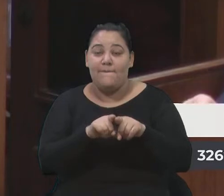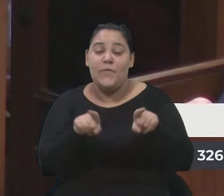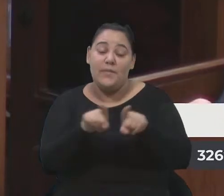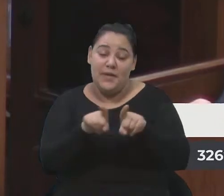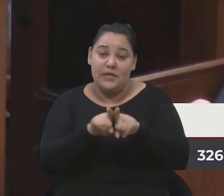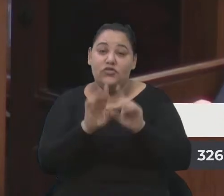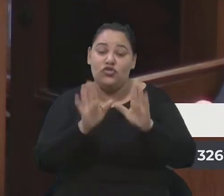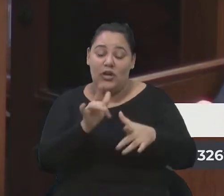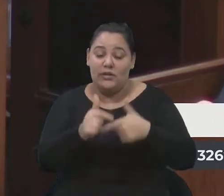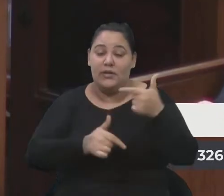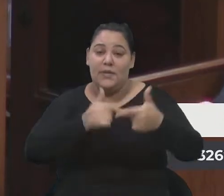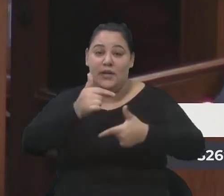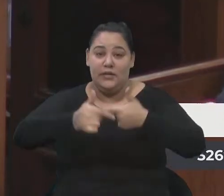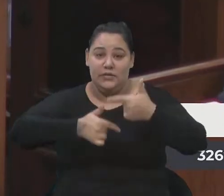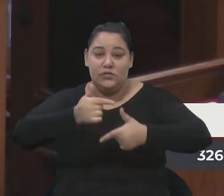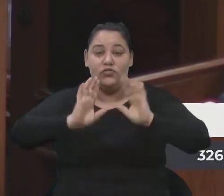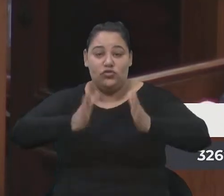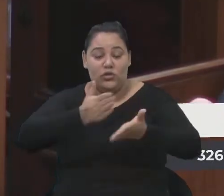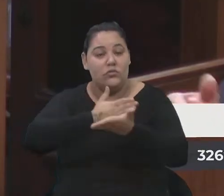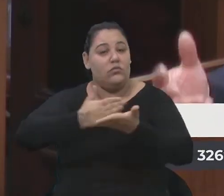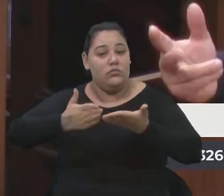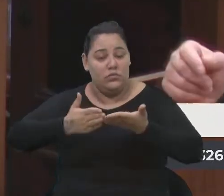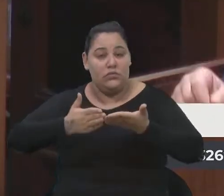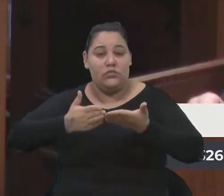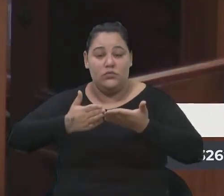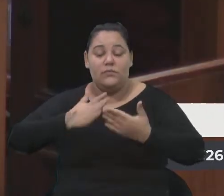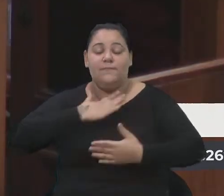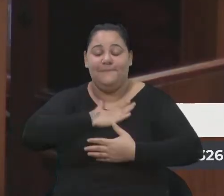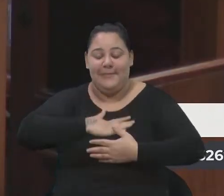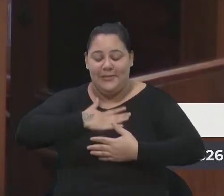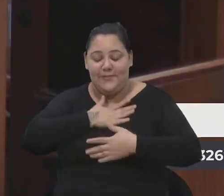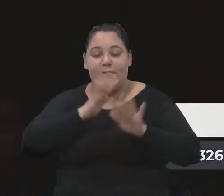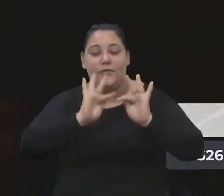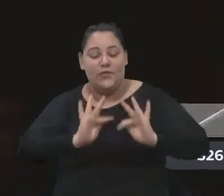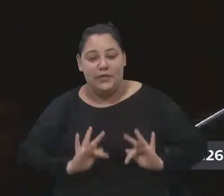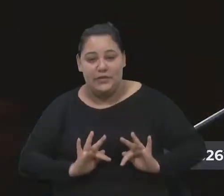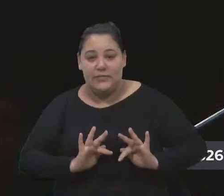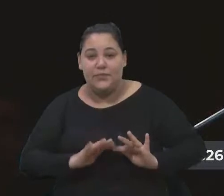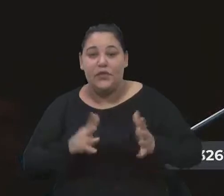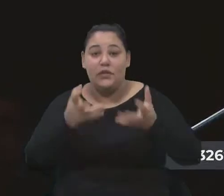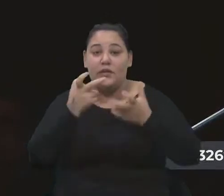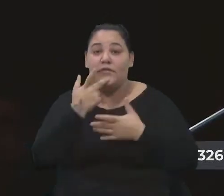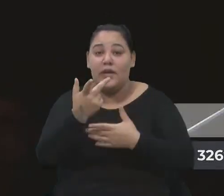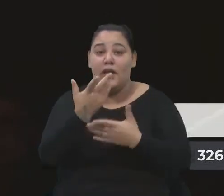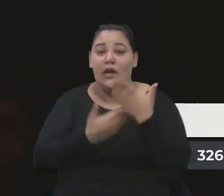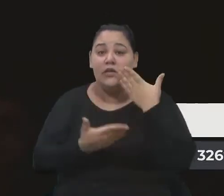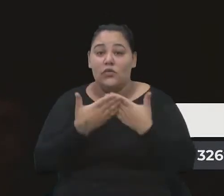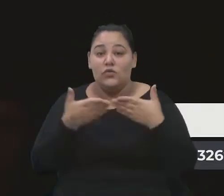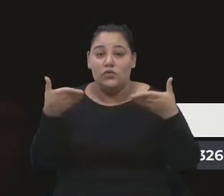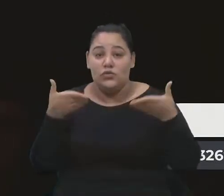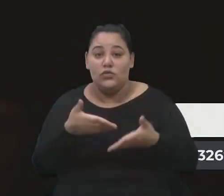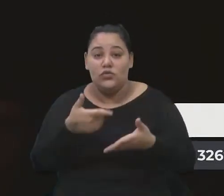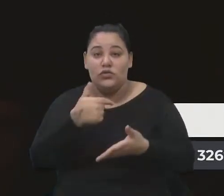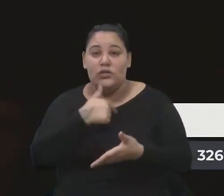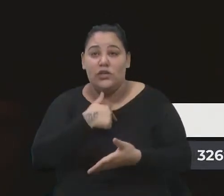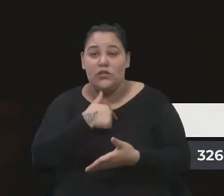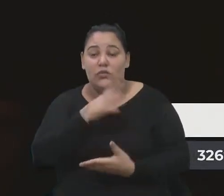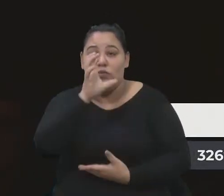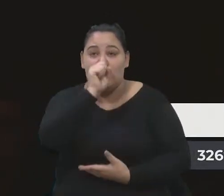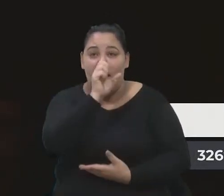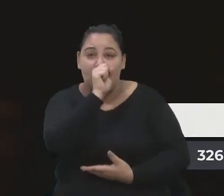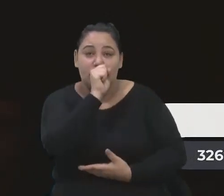funcionando já estão tendo início, isso nos deixa muito feliz. E eu queria dizer a todos aqui que eu passei